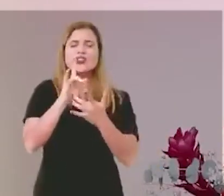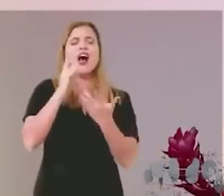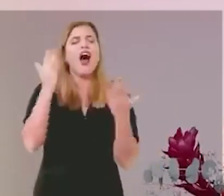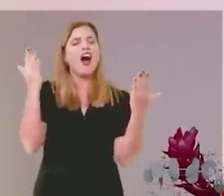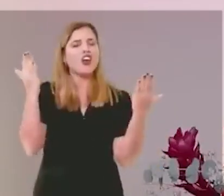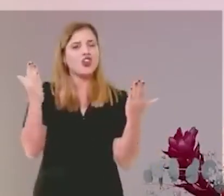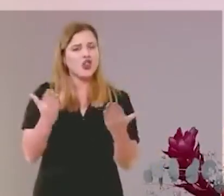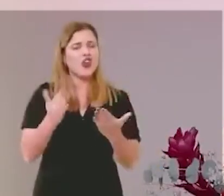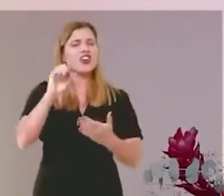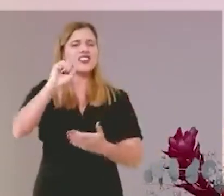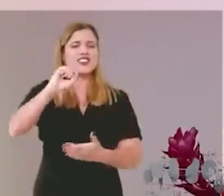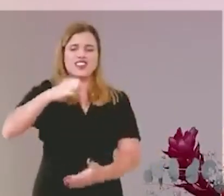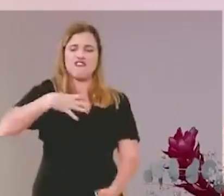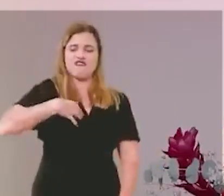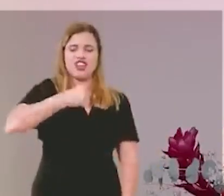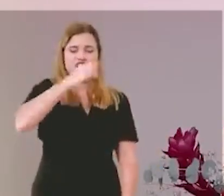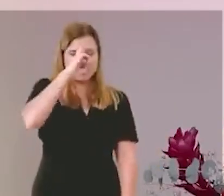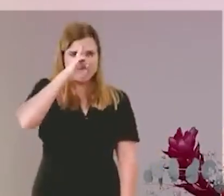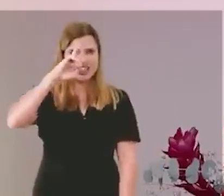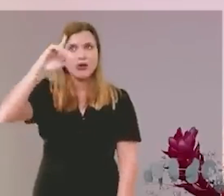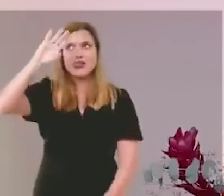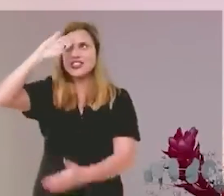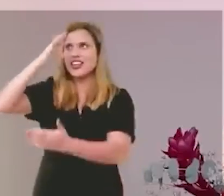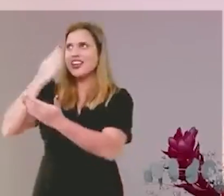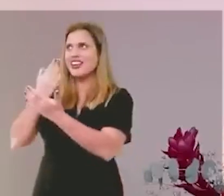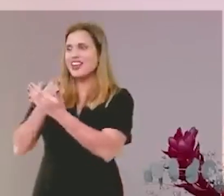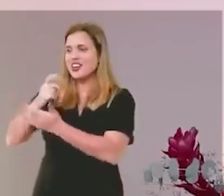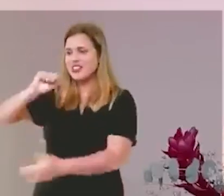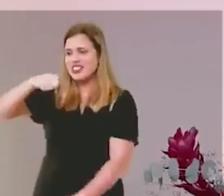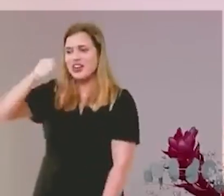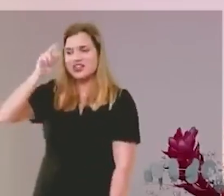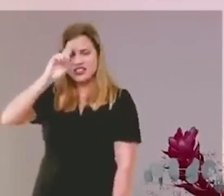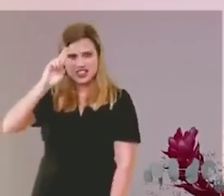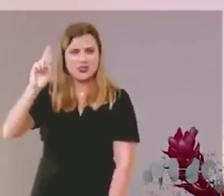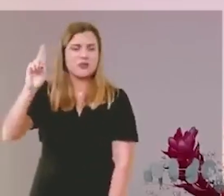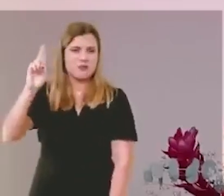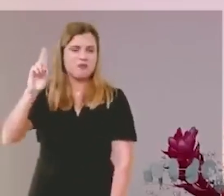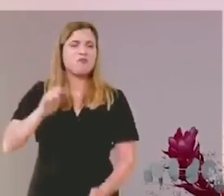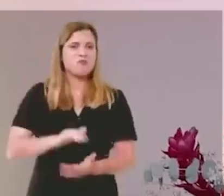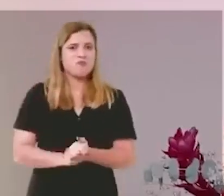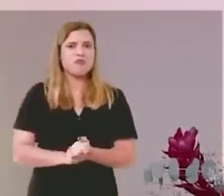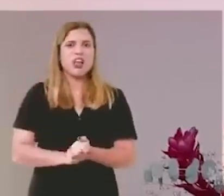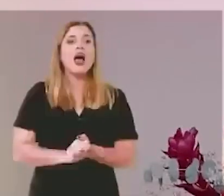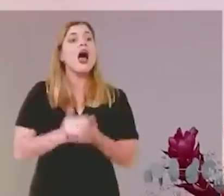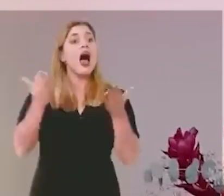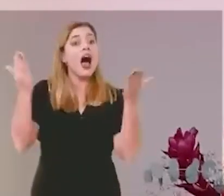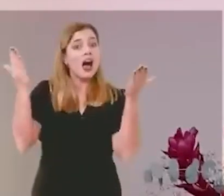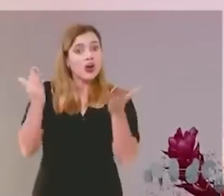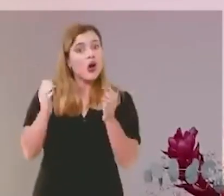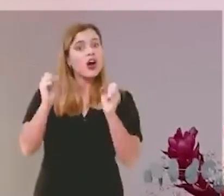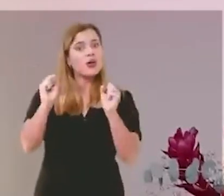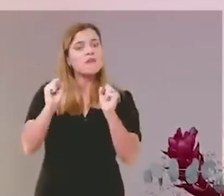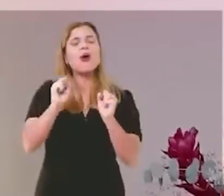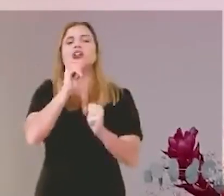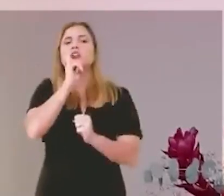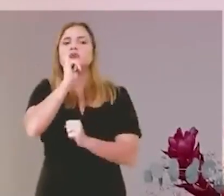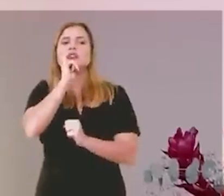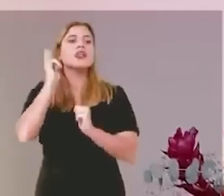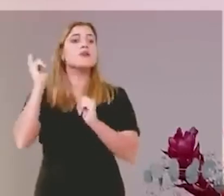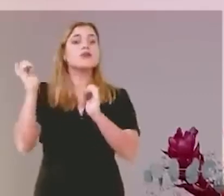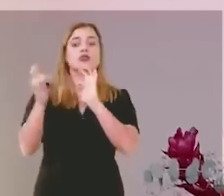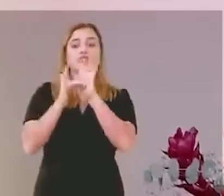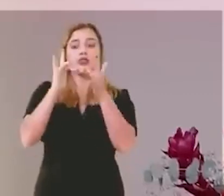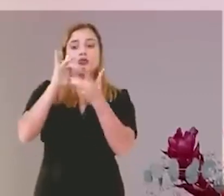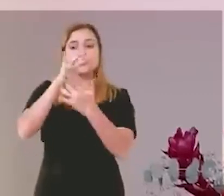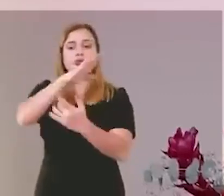saber, aos que creem no seu nome, os quais não nasceram do sangue, nem da vontade da carne, nem da vontade